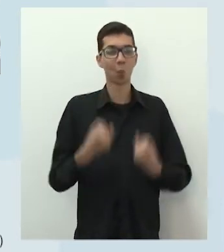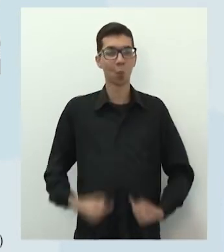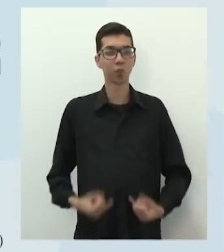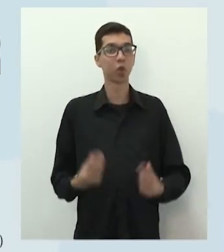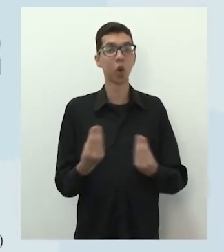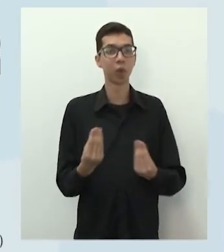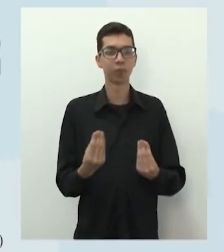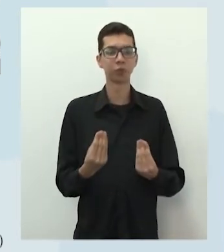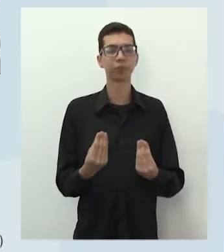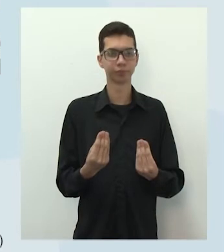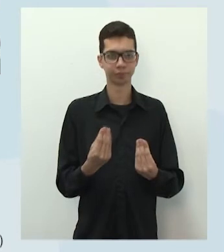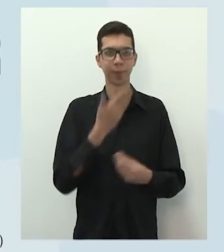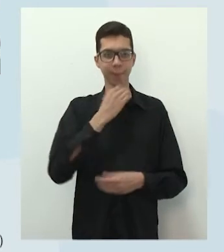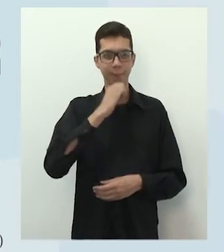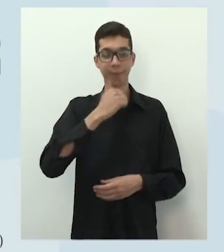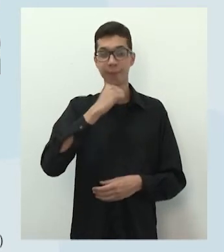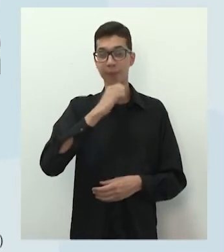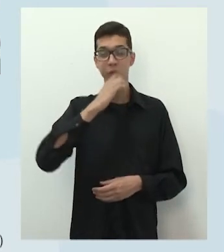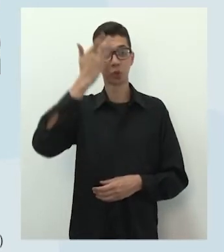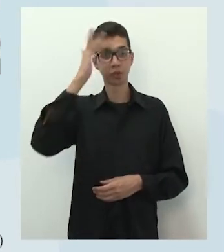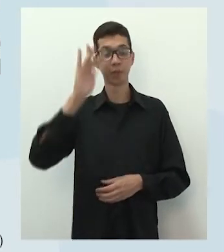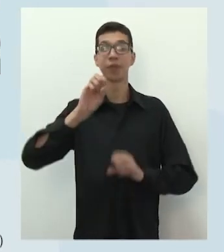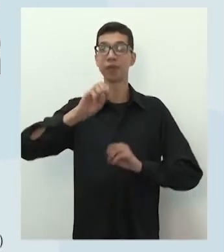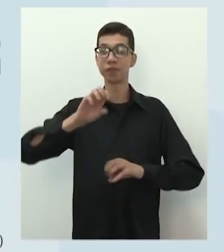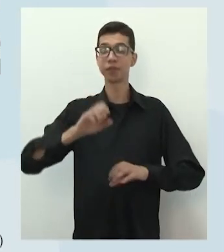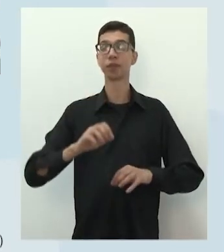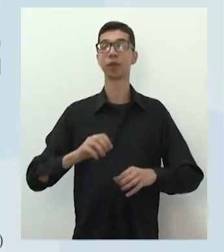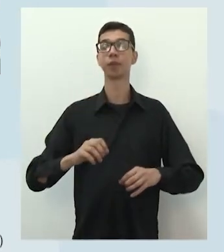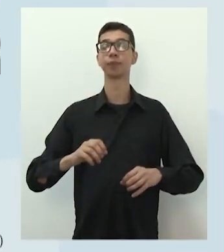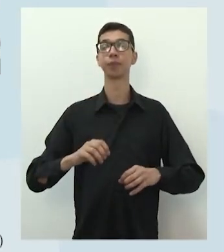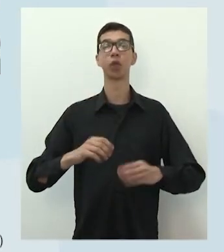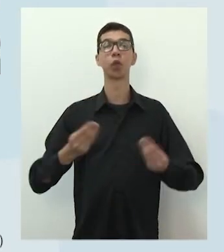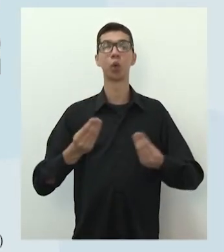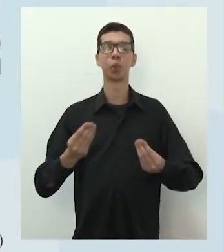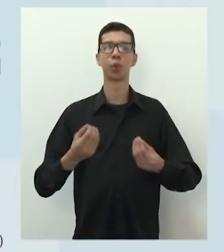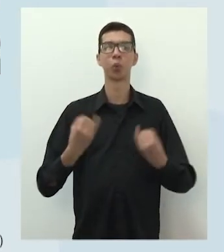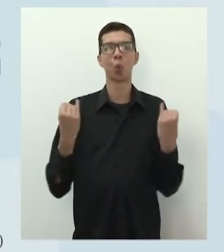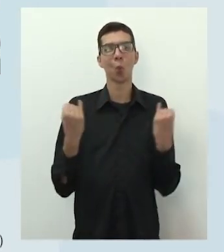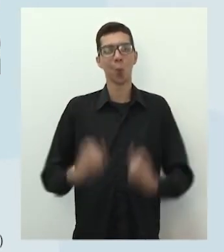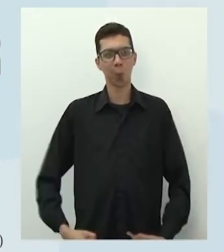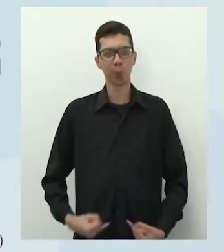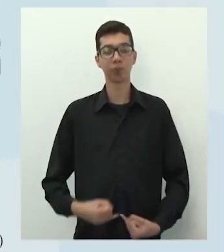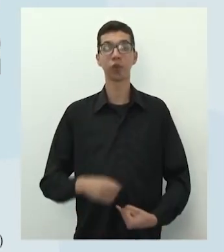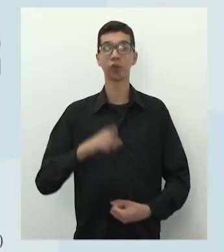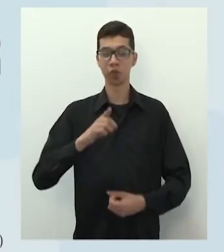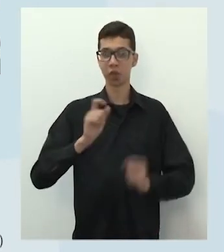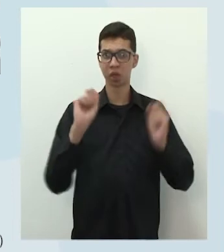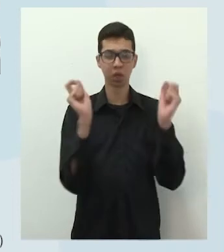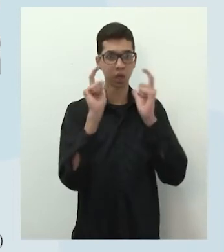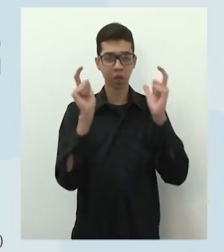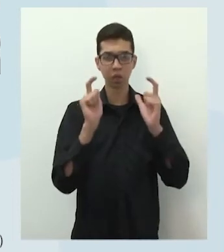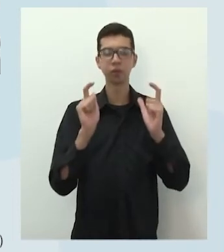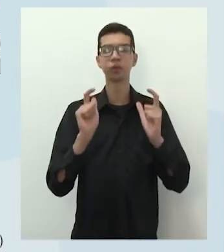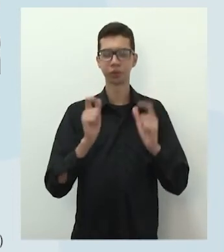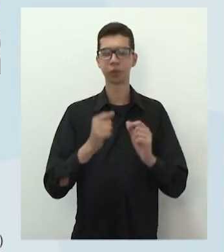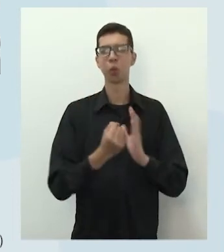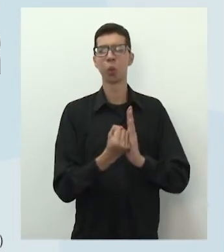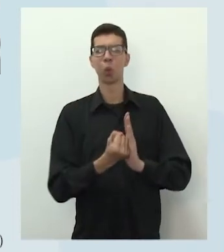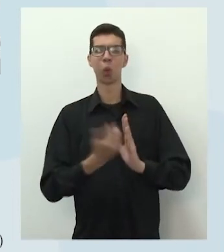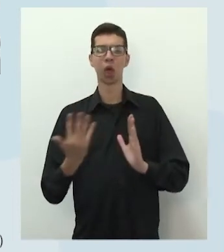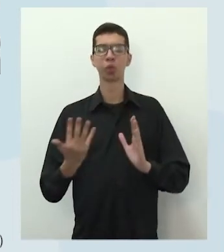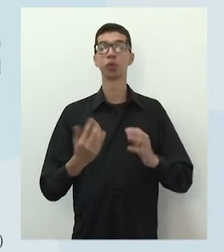fica mais fácil você entender. Você vai se espantar se eu te falar a frequência com que os meninos e as meninas, principalmente as